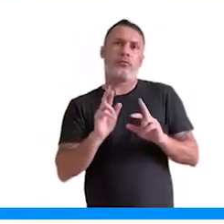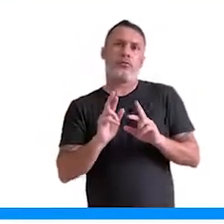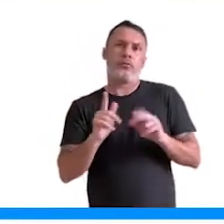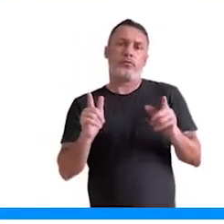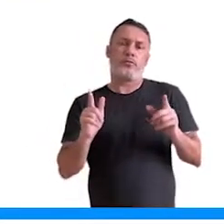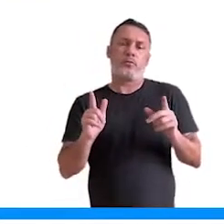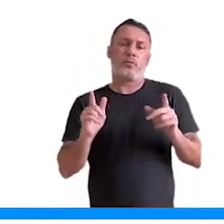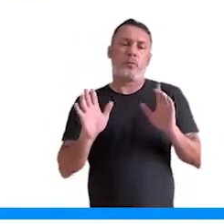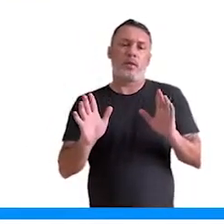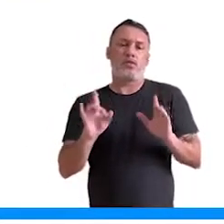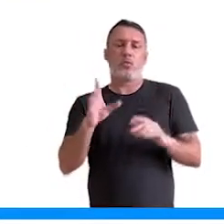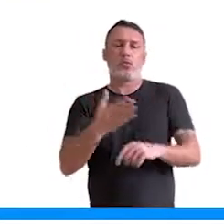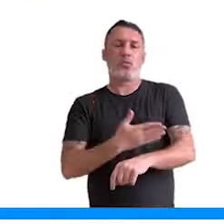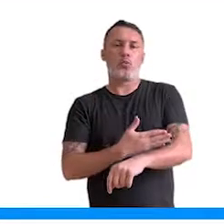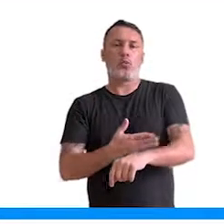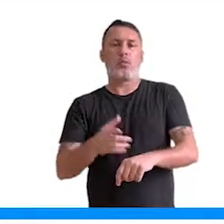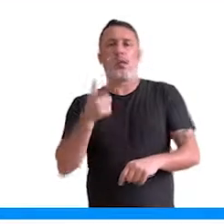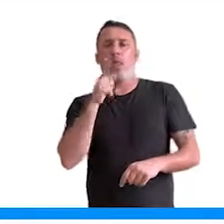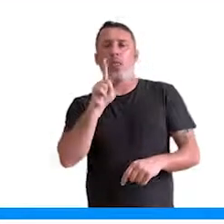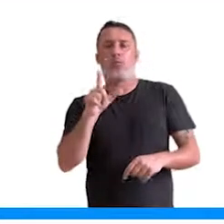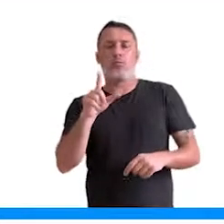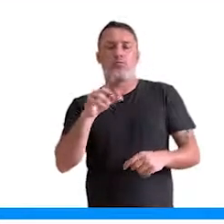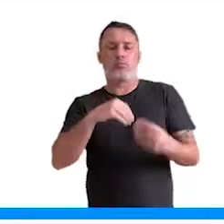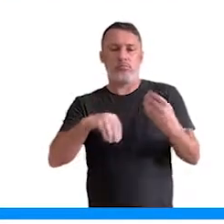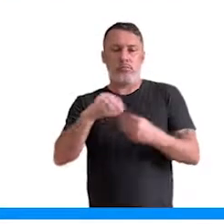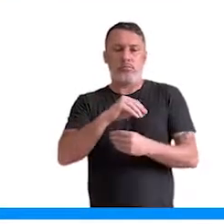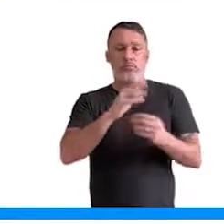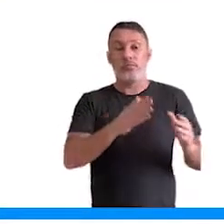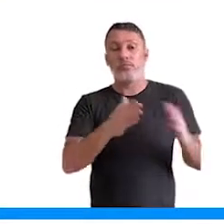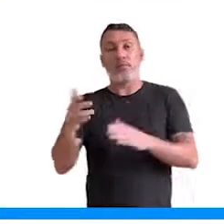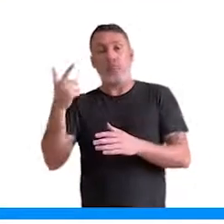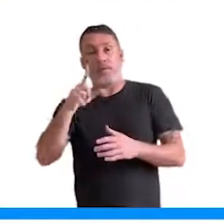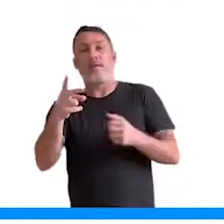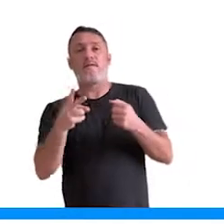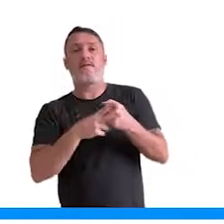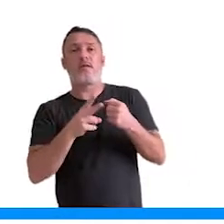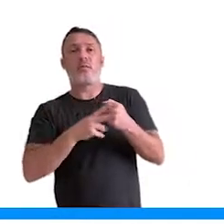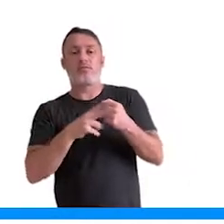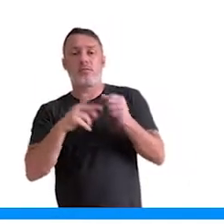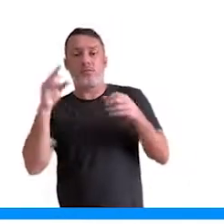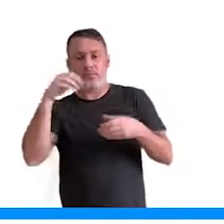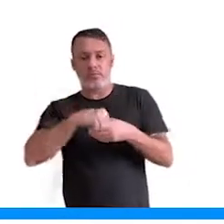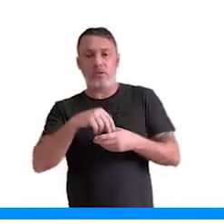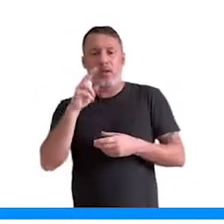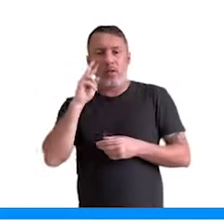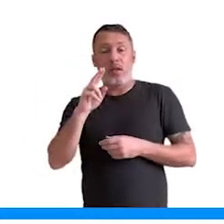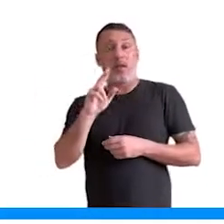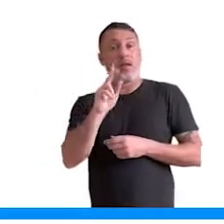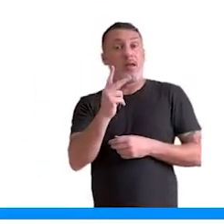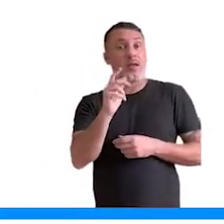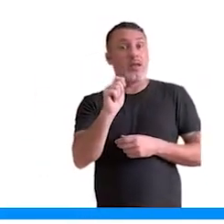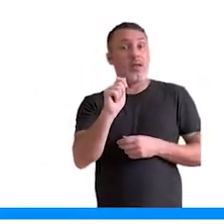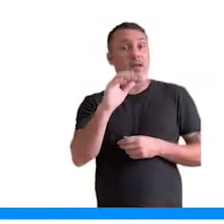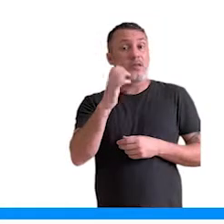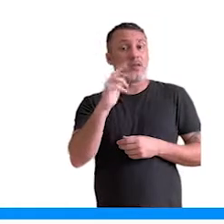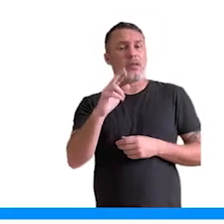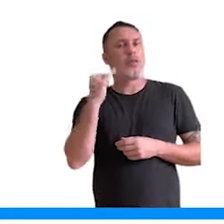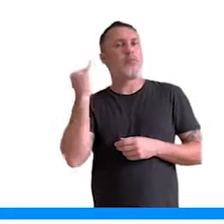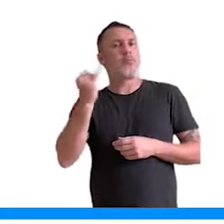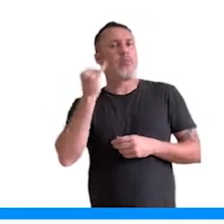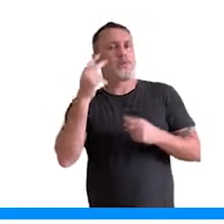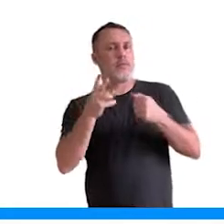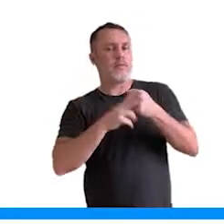pouquinho diferente, né? Mas é só o costume com a língua. Mais verbinhos irregulares. O hacer, que é um verbo muito